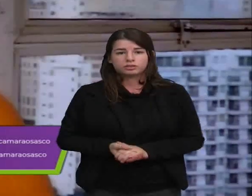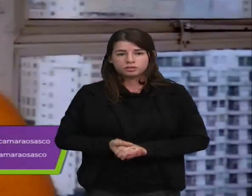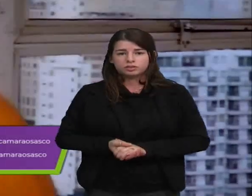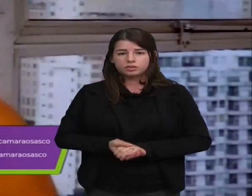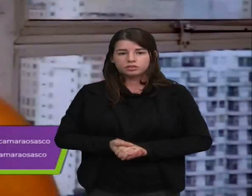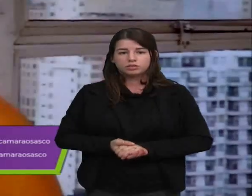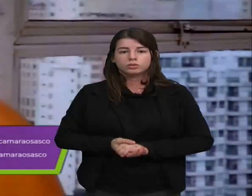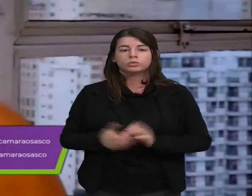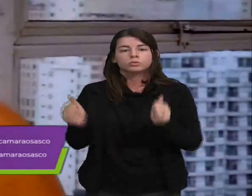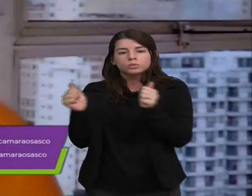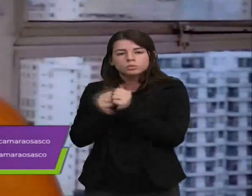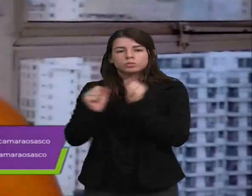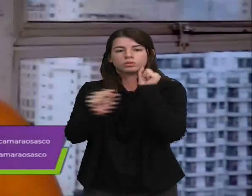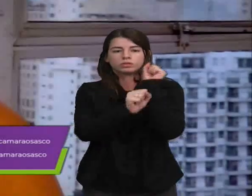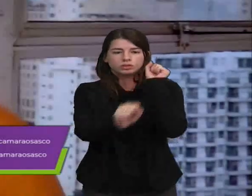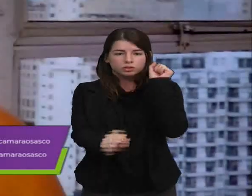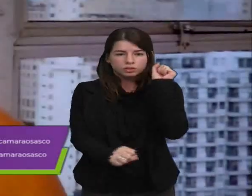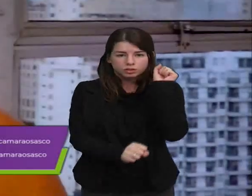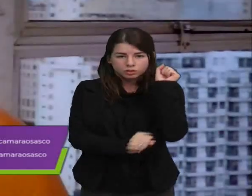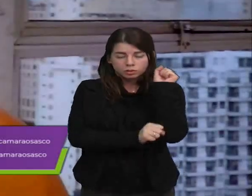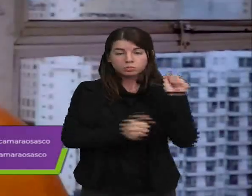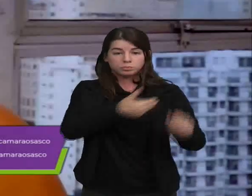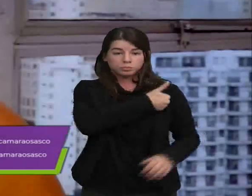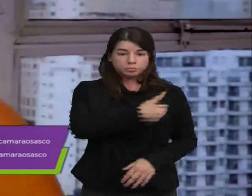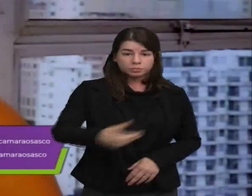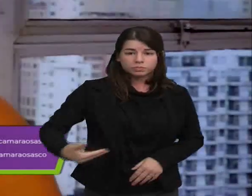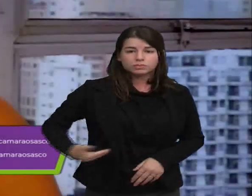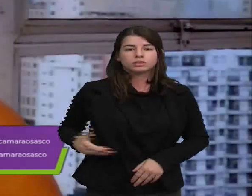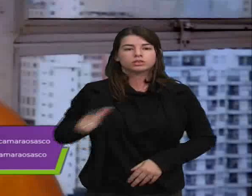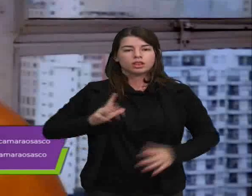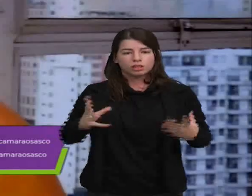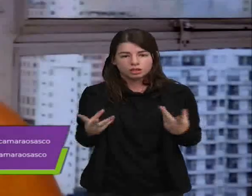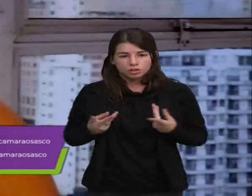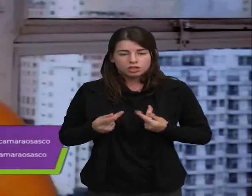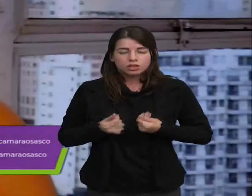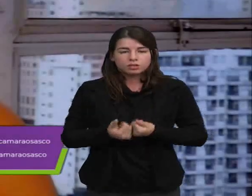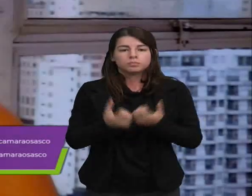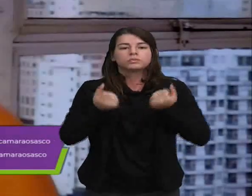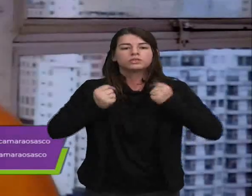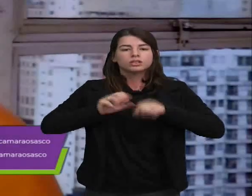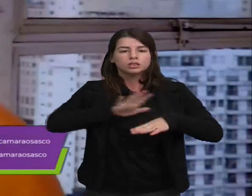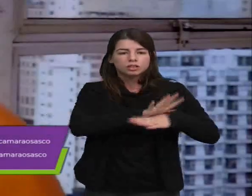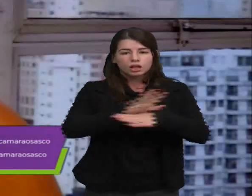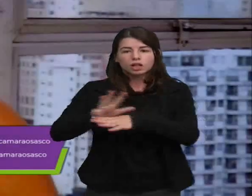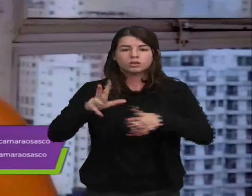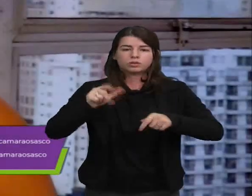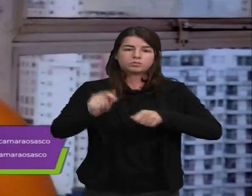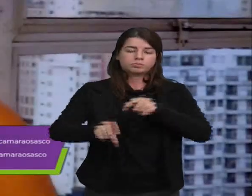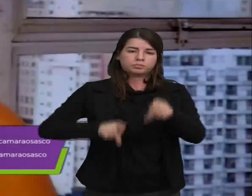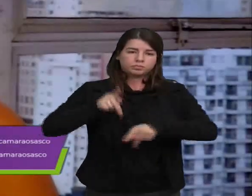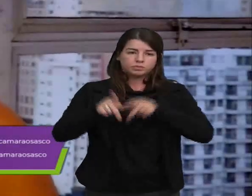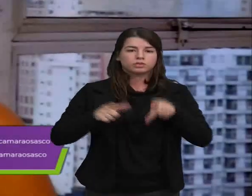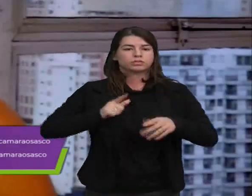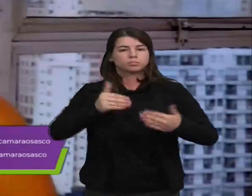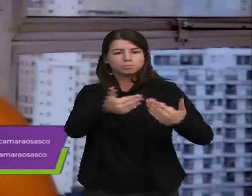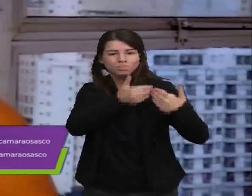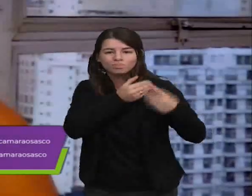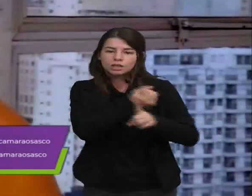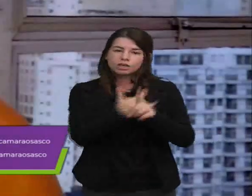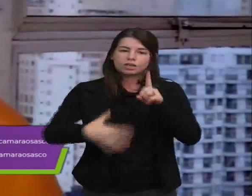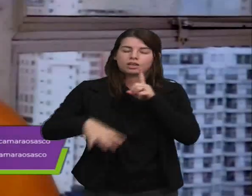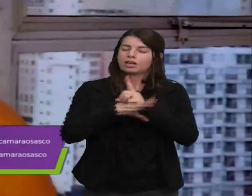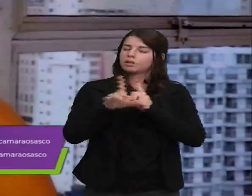como a Sabesp pública de qualidade, prestando atendimento à população com um papel social, é